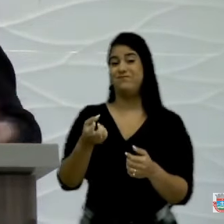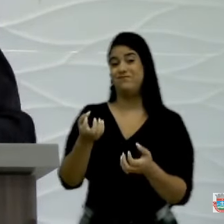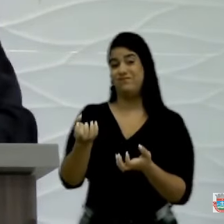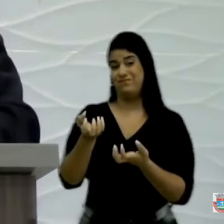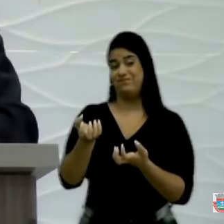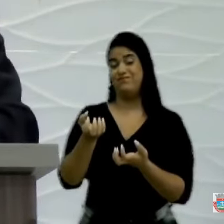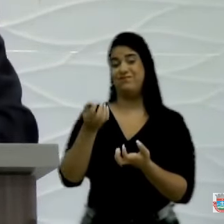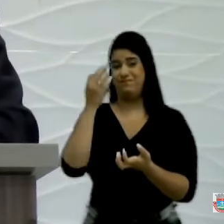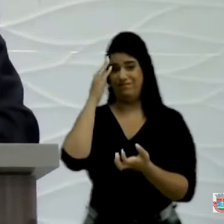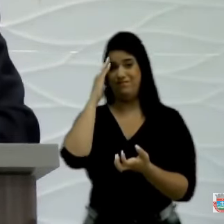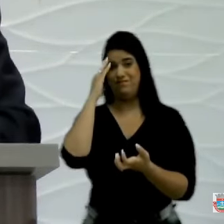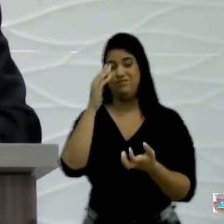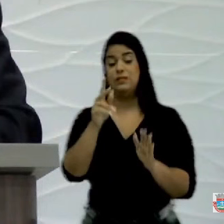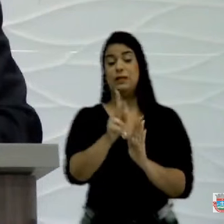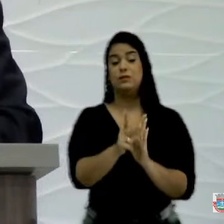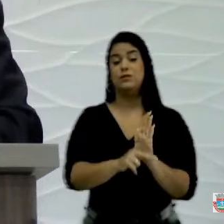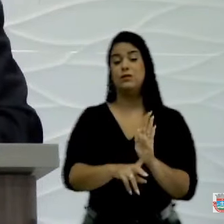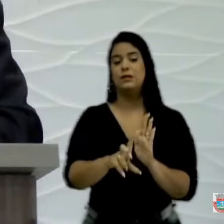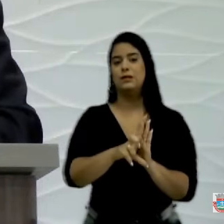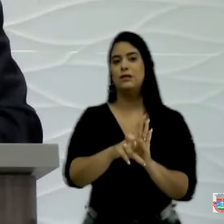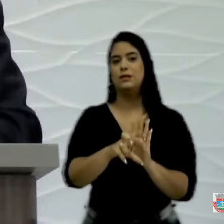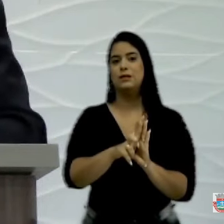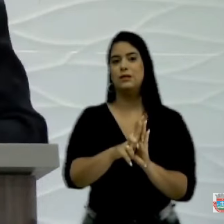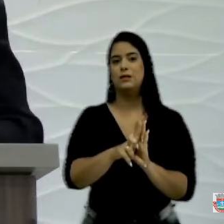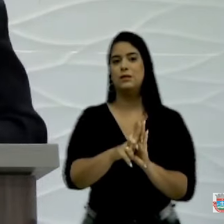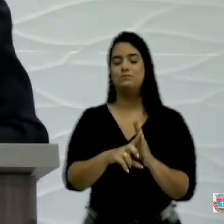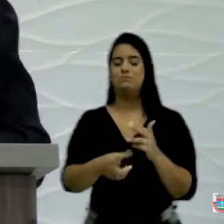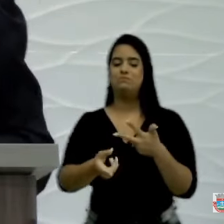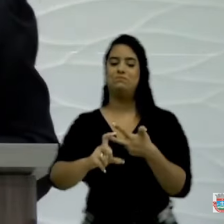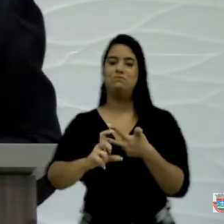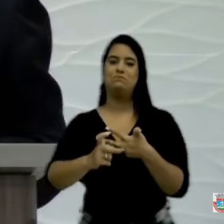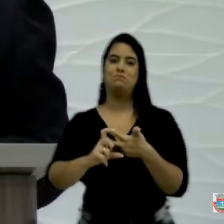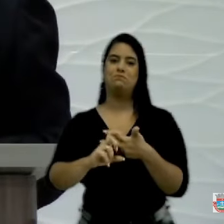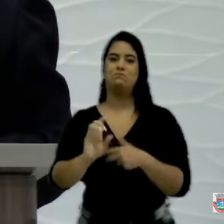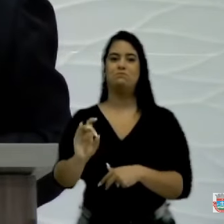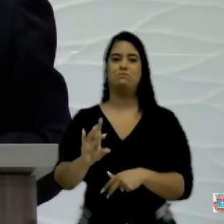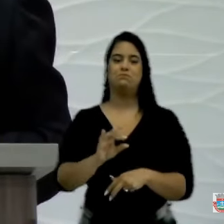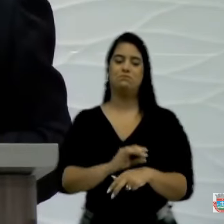lei. Projeto de lei vem do poder executivo.